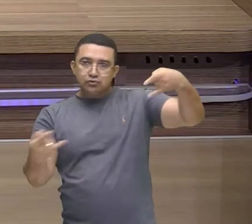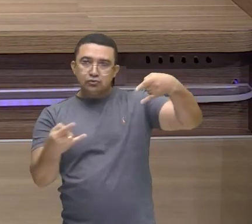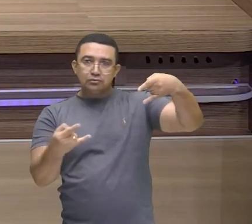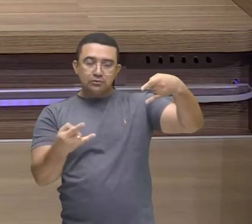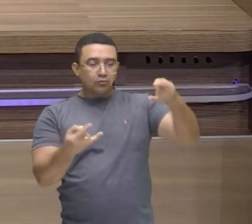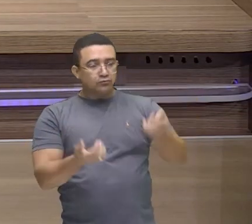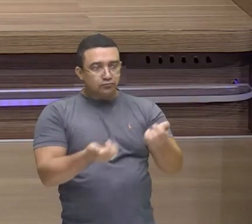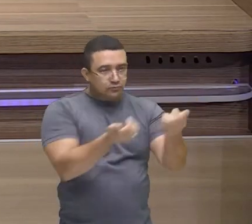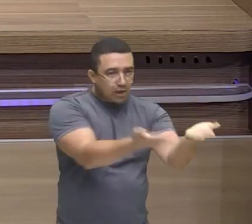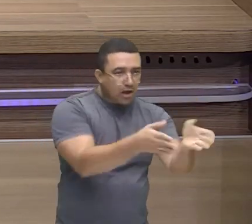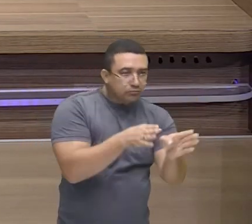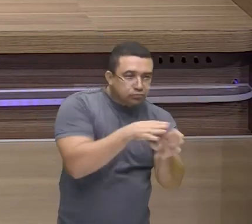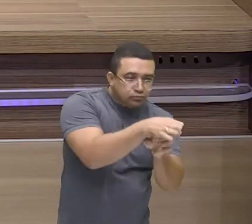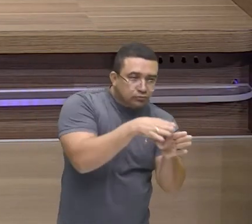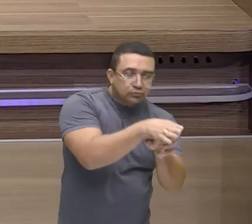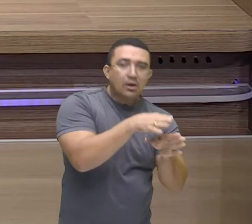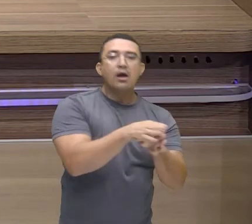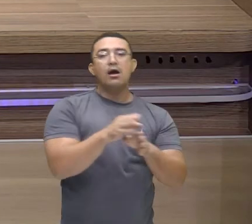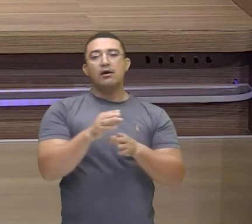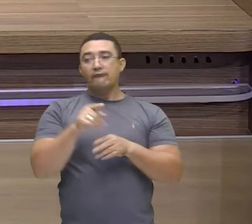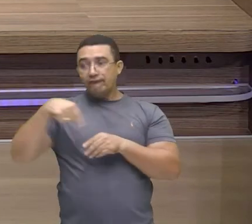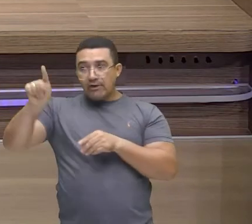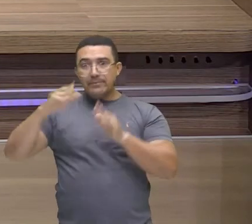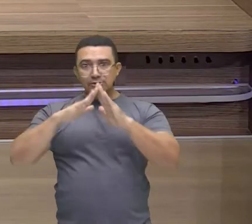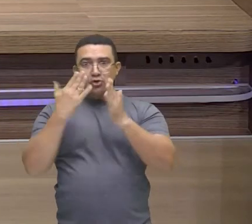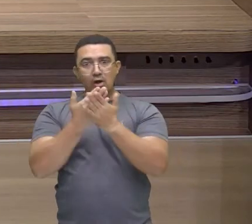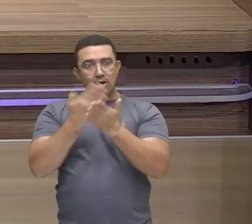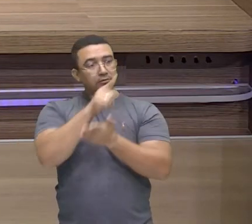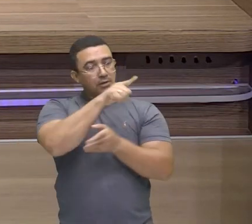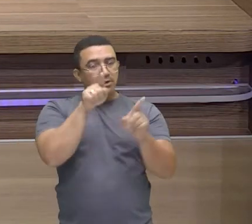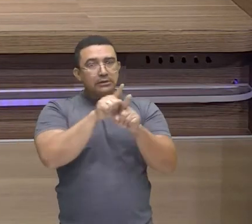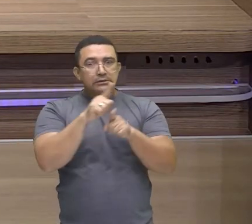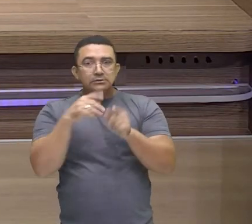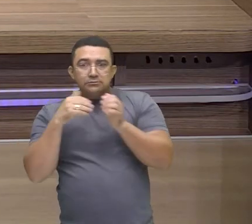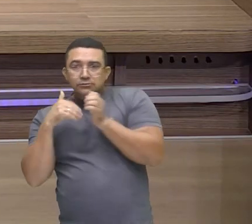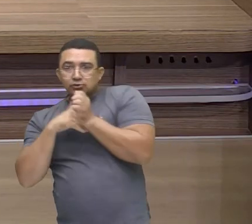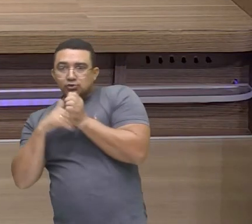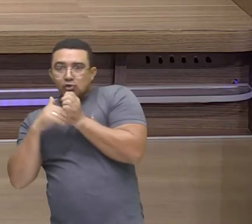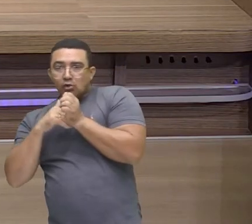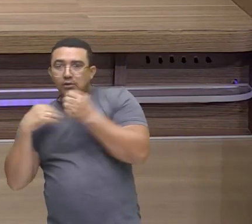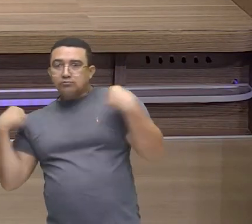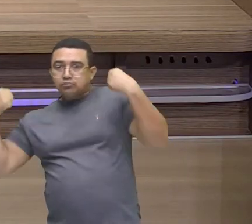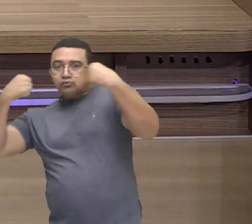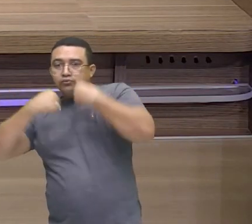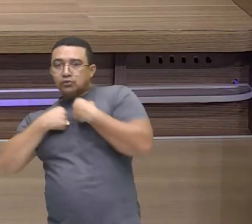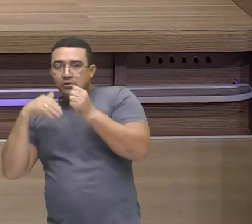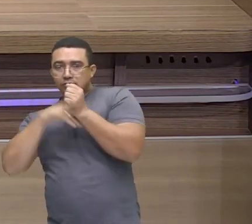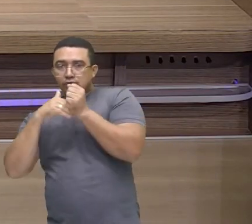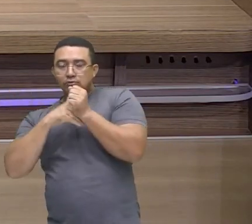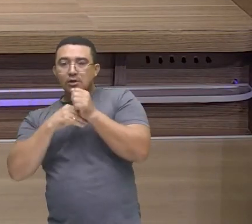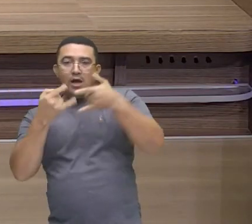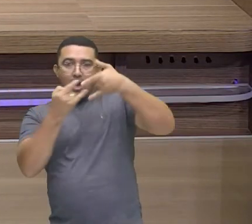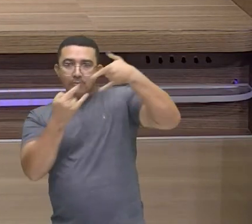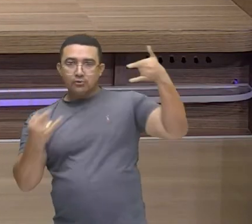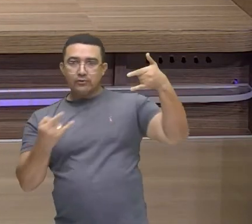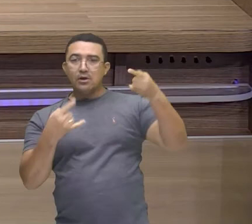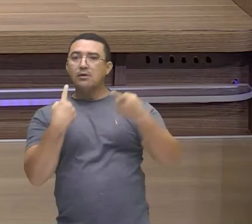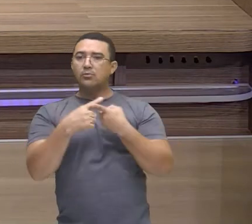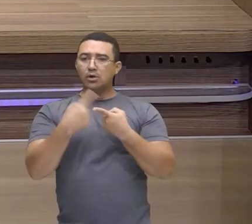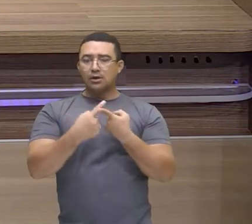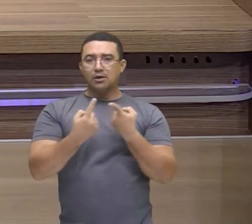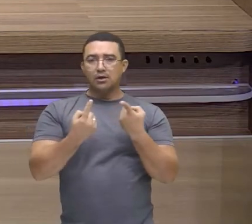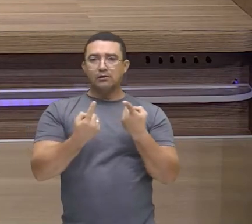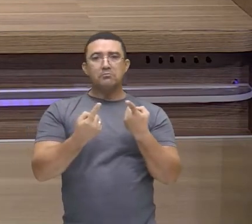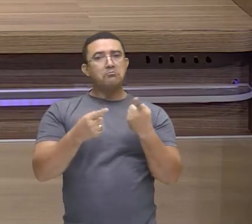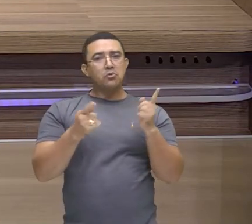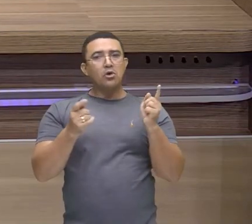dias de escola, ela faz de absorvente. Não precisa dizer para ninguém. Então, ela bota o absorvente, porque a qualquer momento ela pode sangrar. Pode